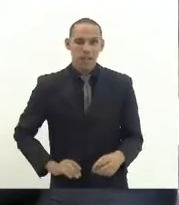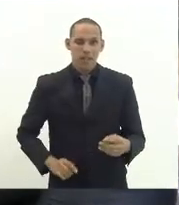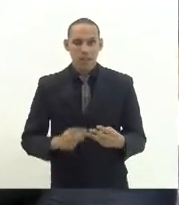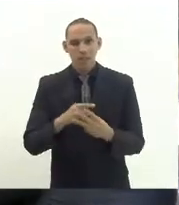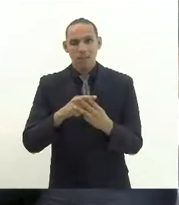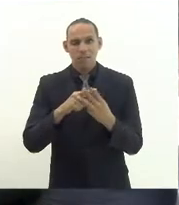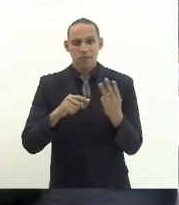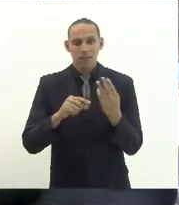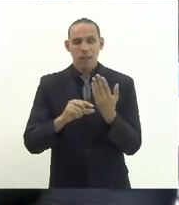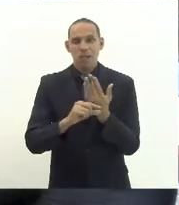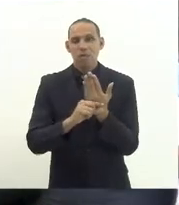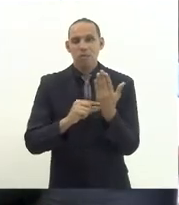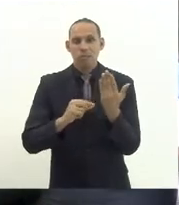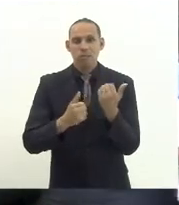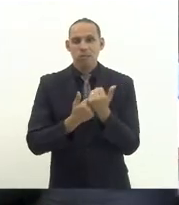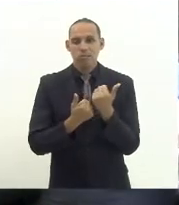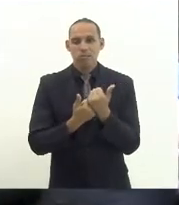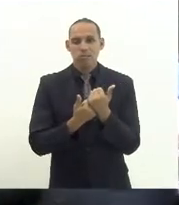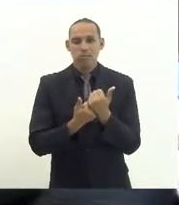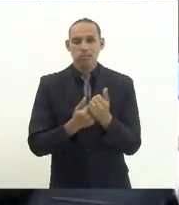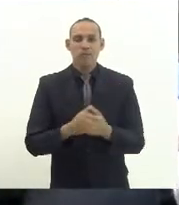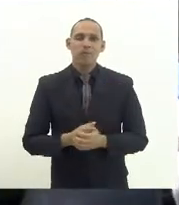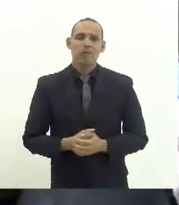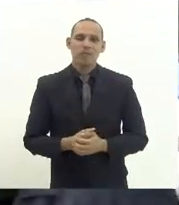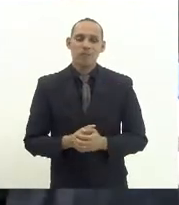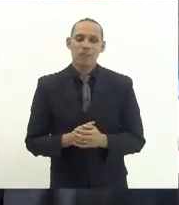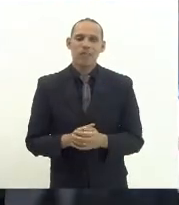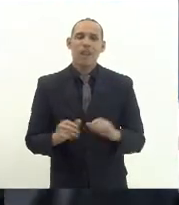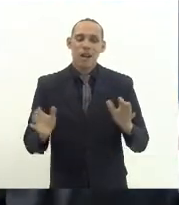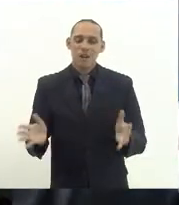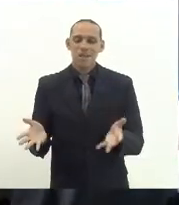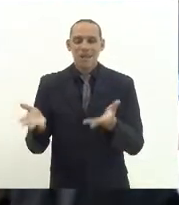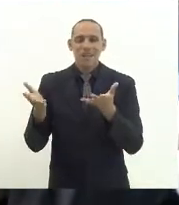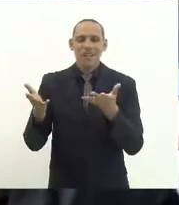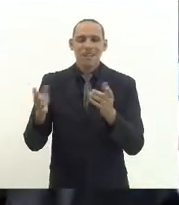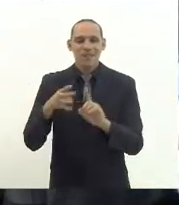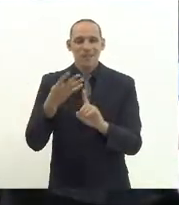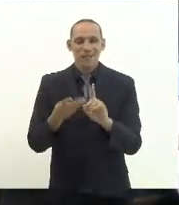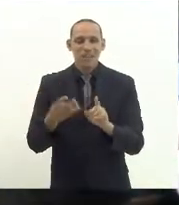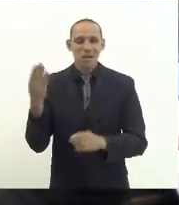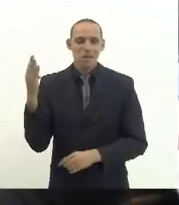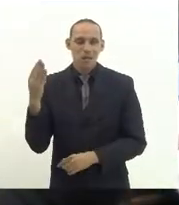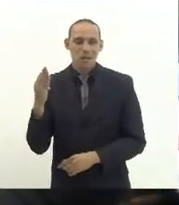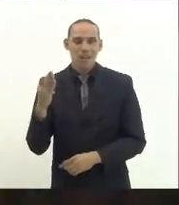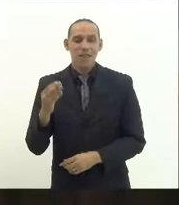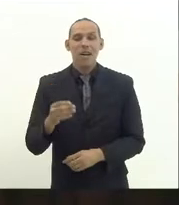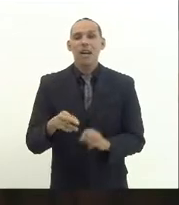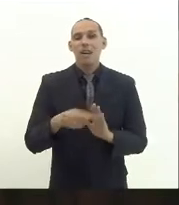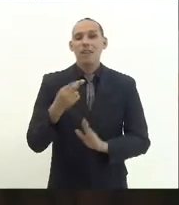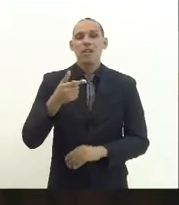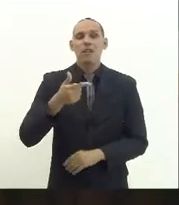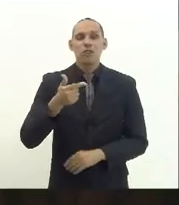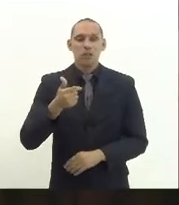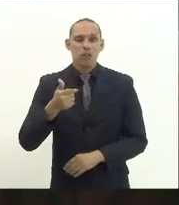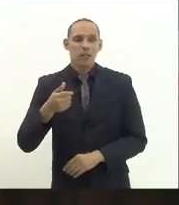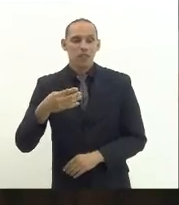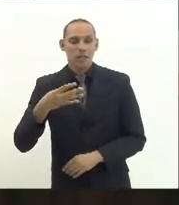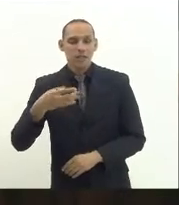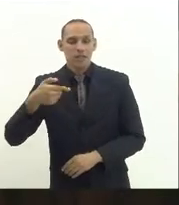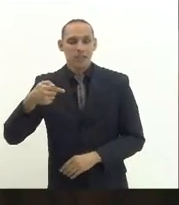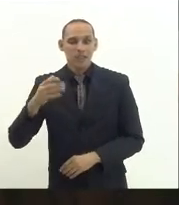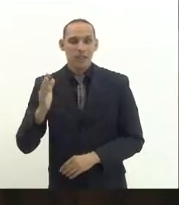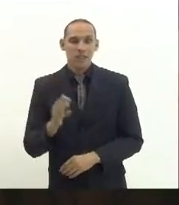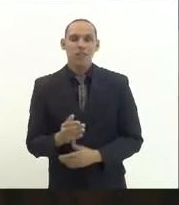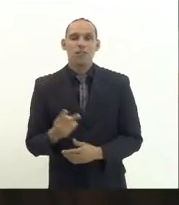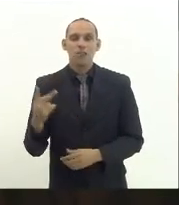Ceciliano faltou projeto homenagem ao nosso glorioso Botafogo requerimento nº 247 22 atores da comissão parlamentar de